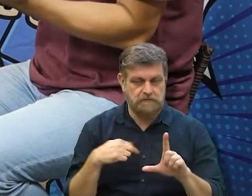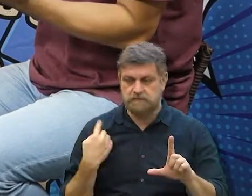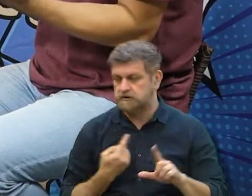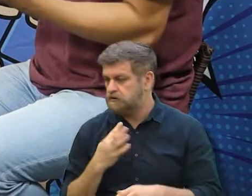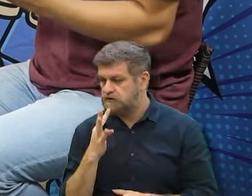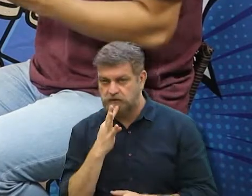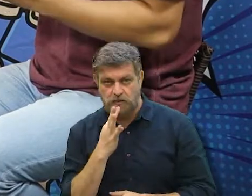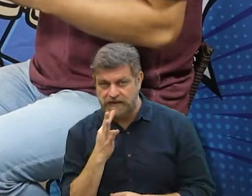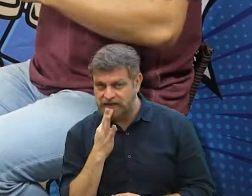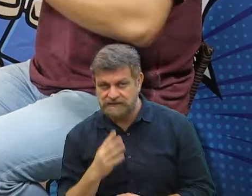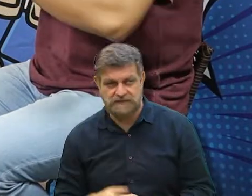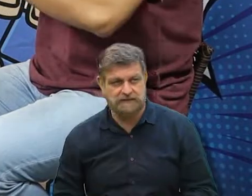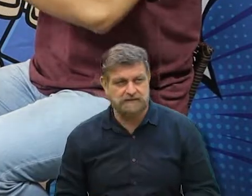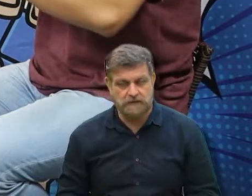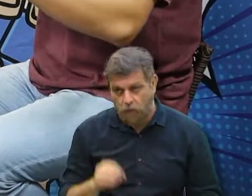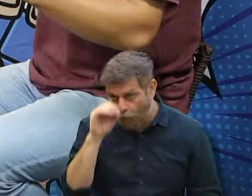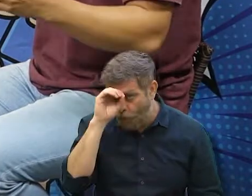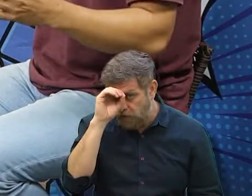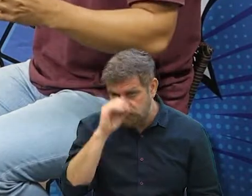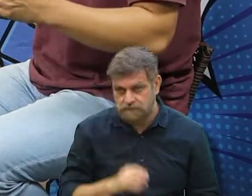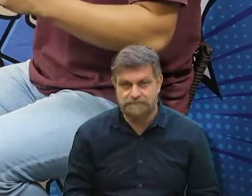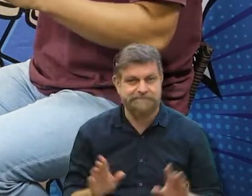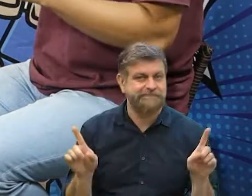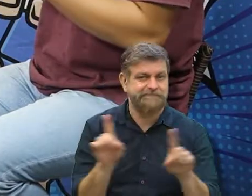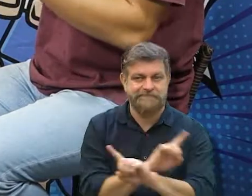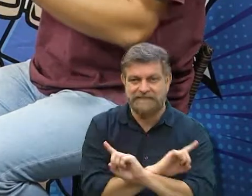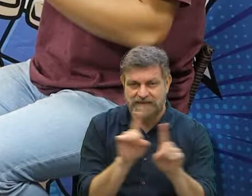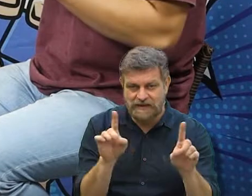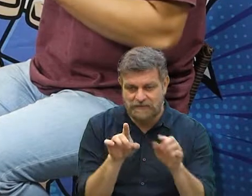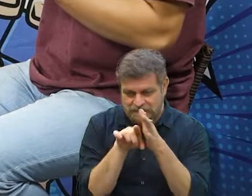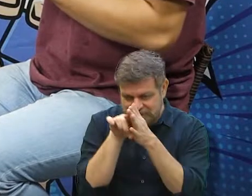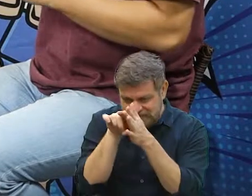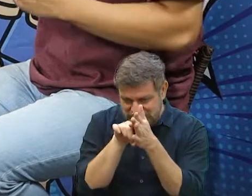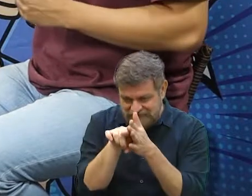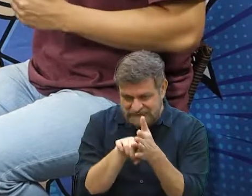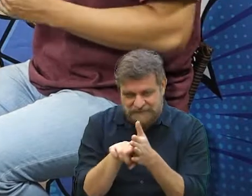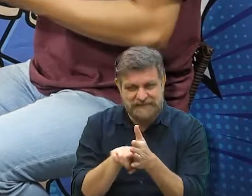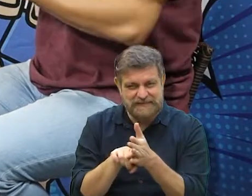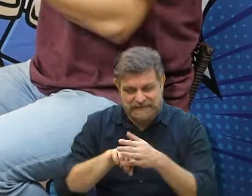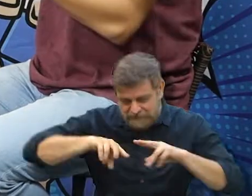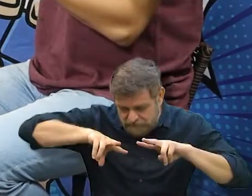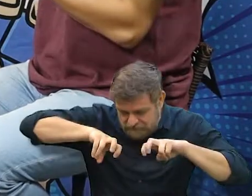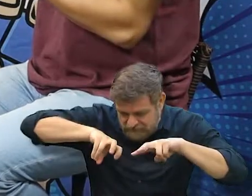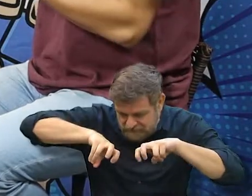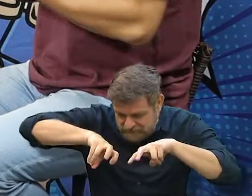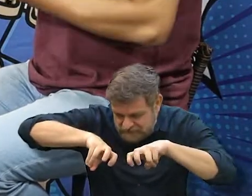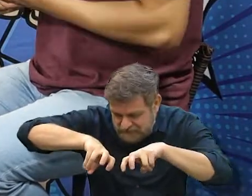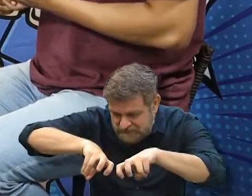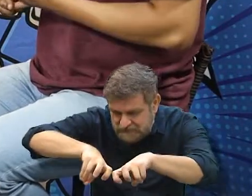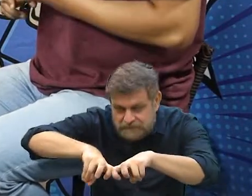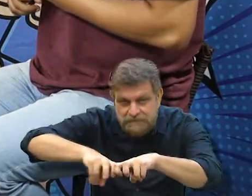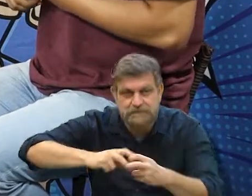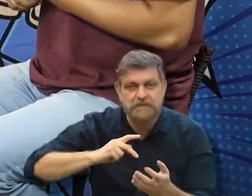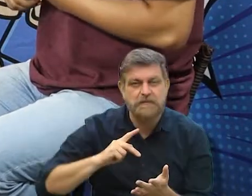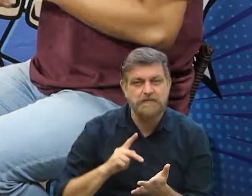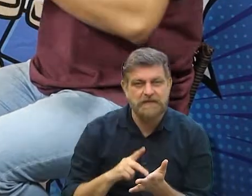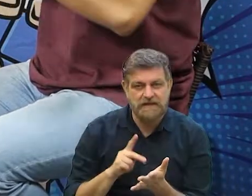dessa escritora, tem muitos personagens, personagens diferentes do clássico, do Saci,